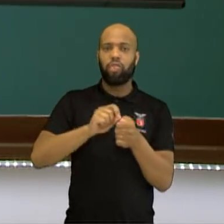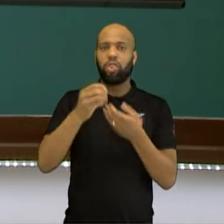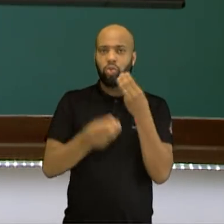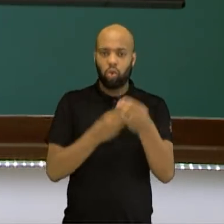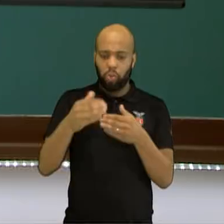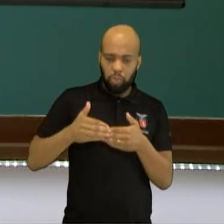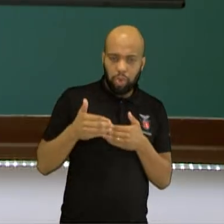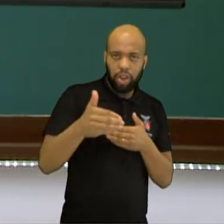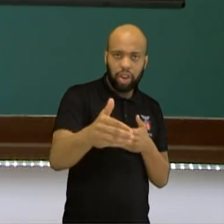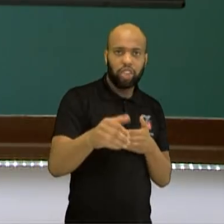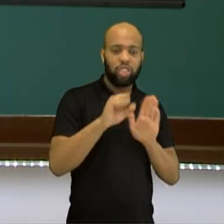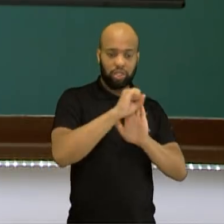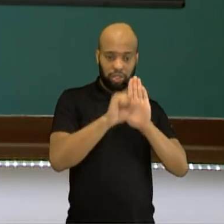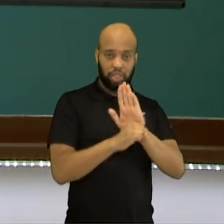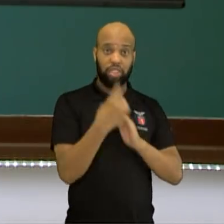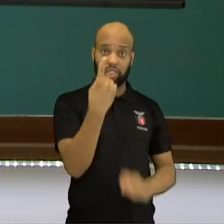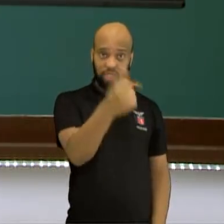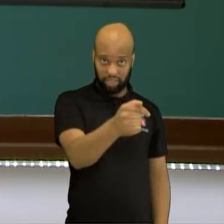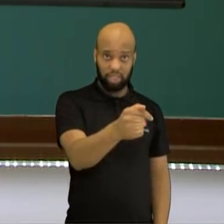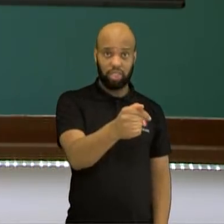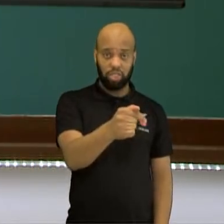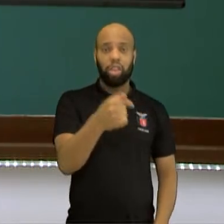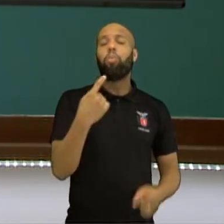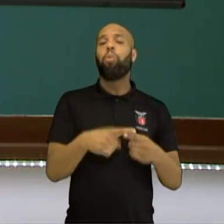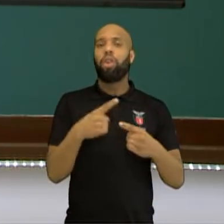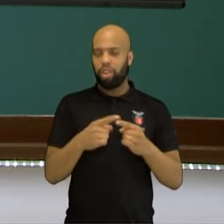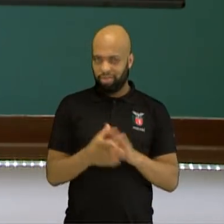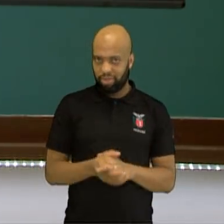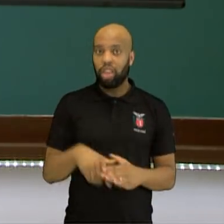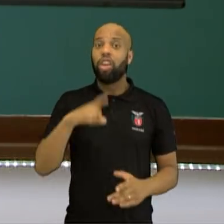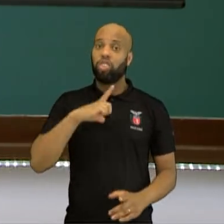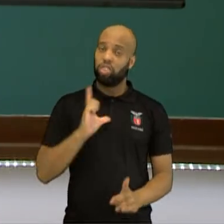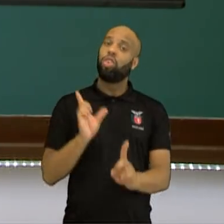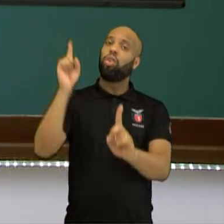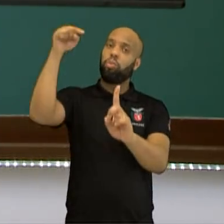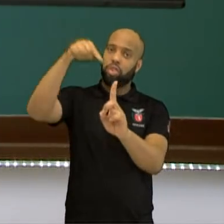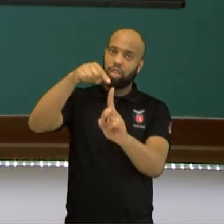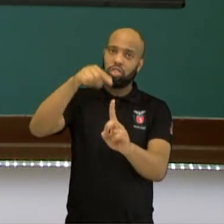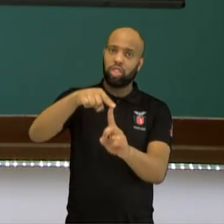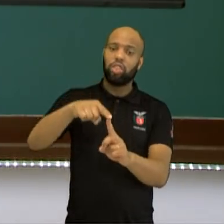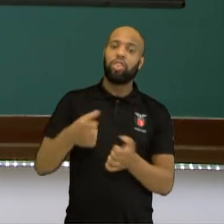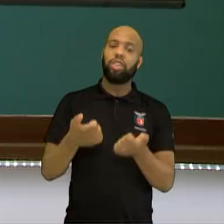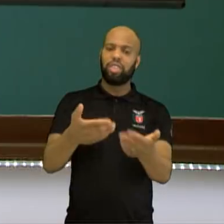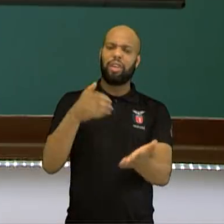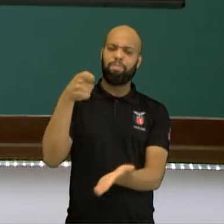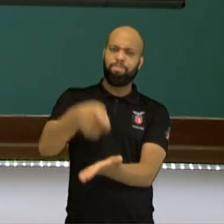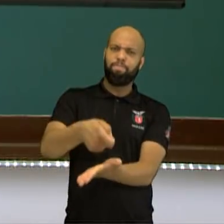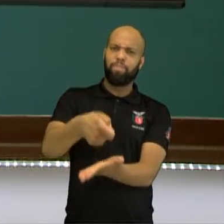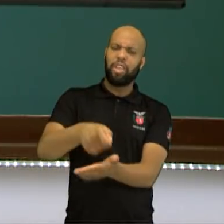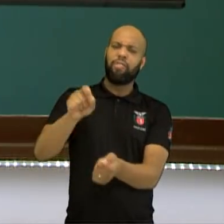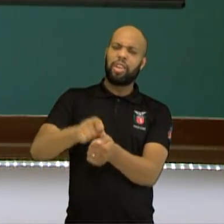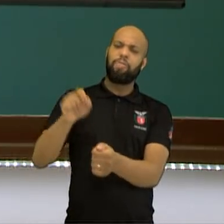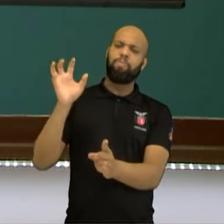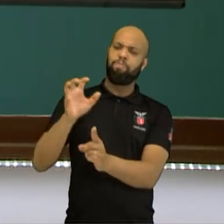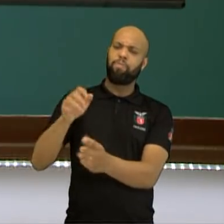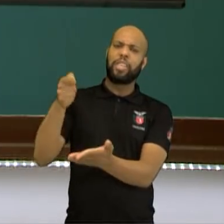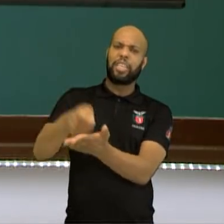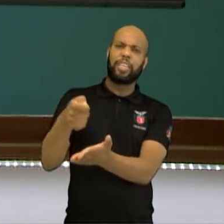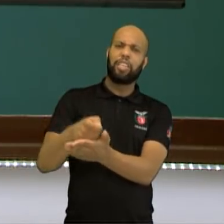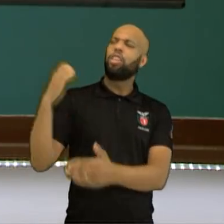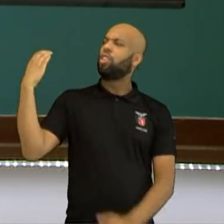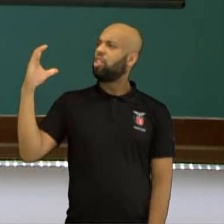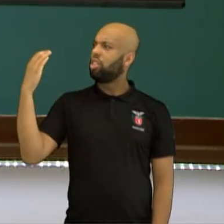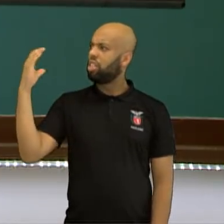a partir do século XVII, justamente com o objetivo de dar mais rigor à ciência,